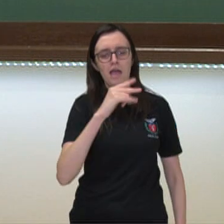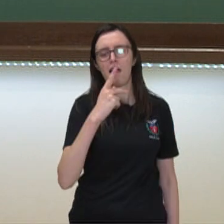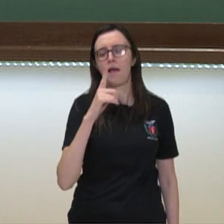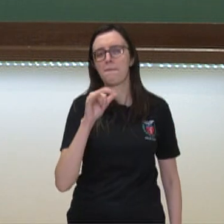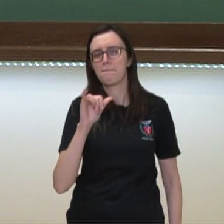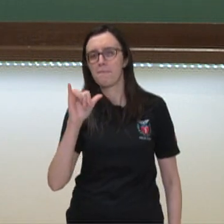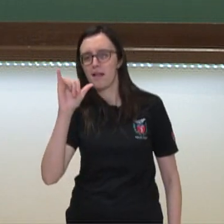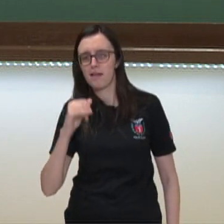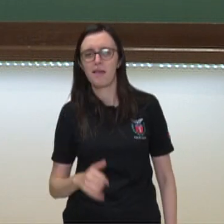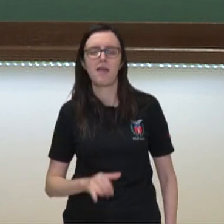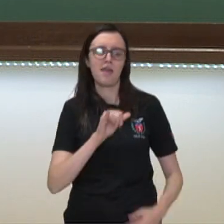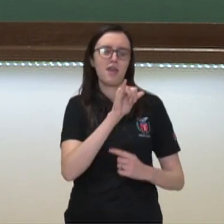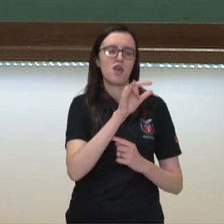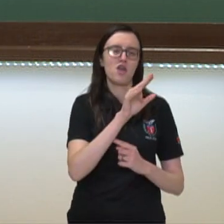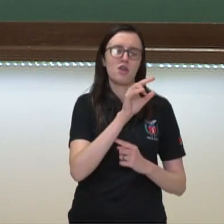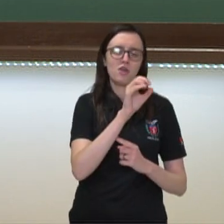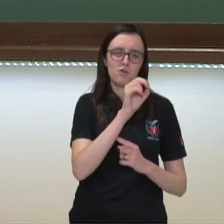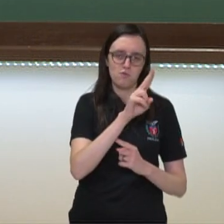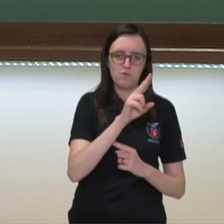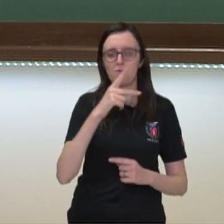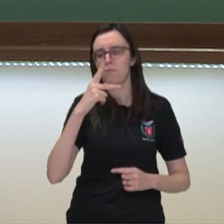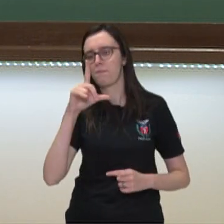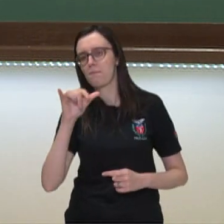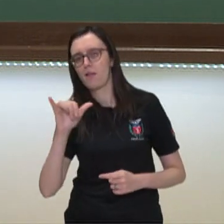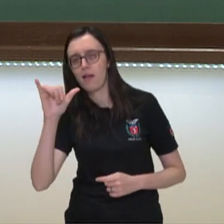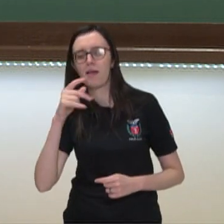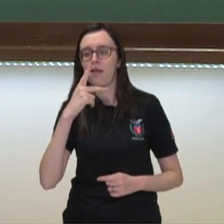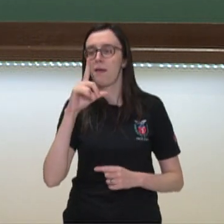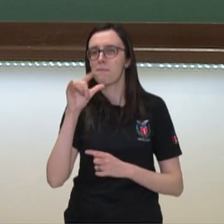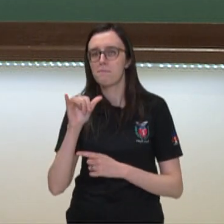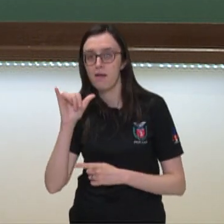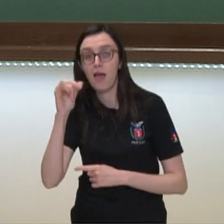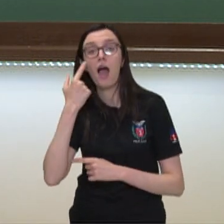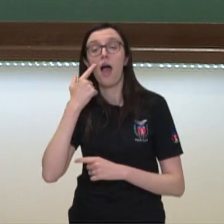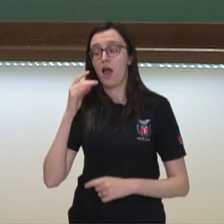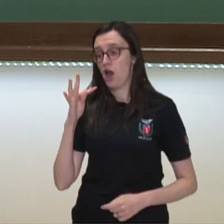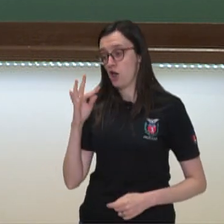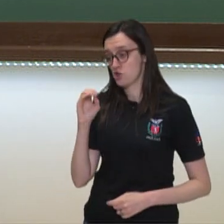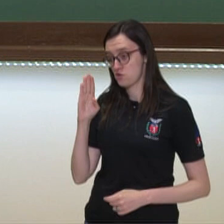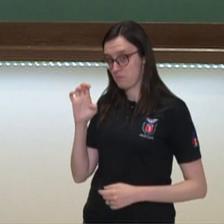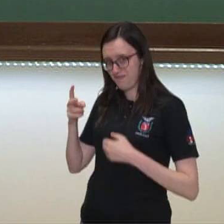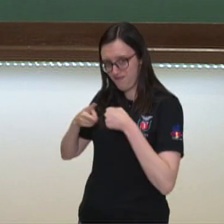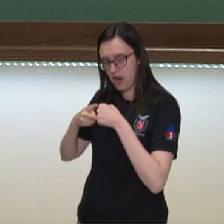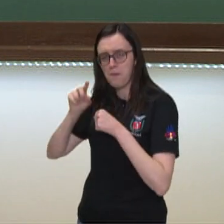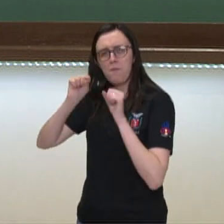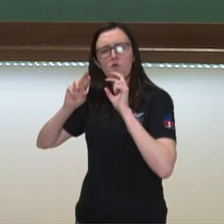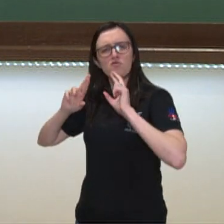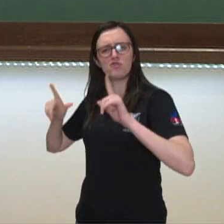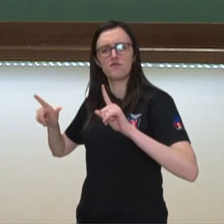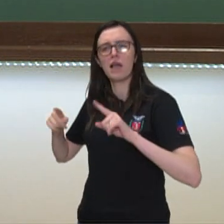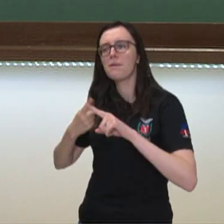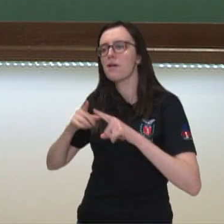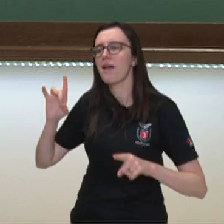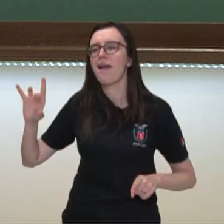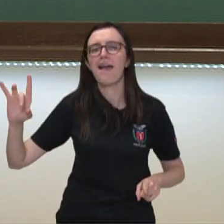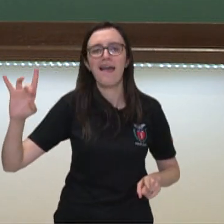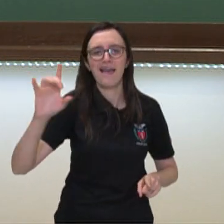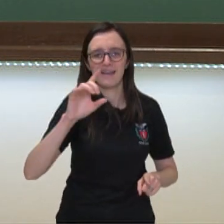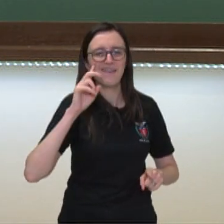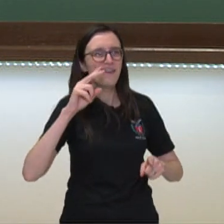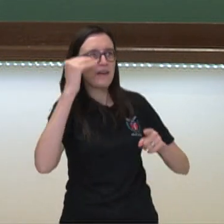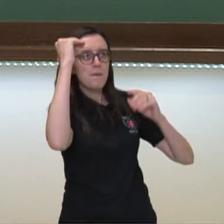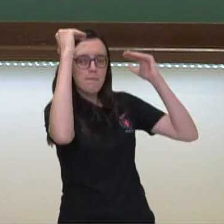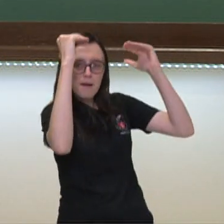play, they play, todo mundo play. O verbo to be, ele é um pouquinho diferente, por quê? Cada pessoa tem a